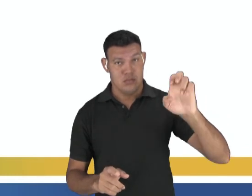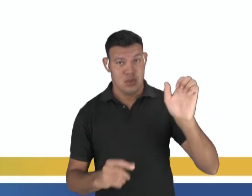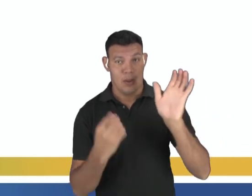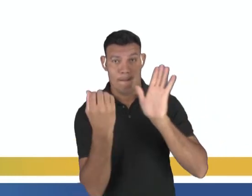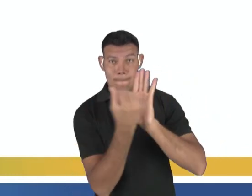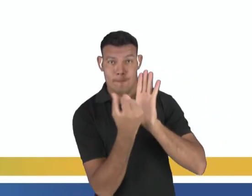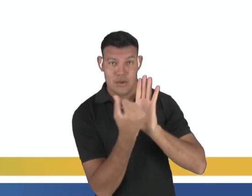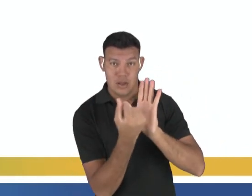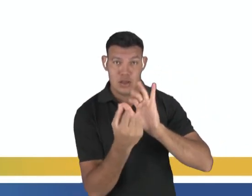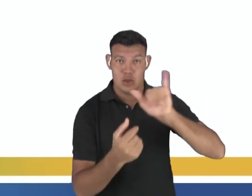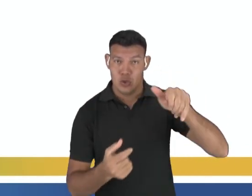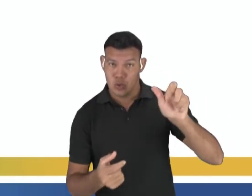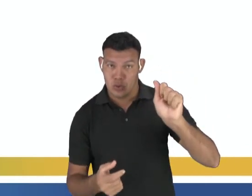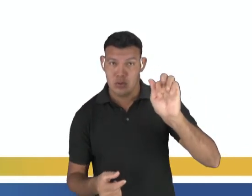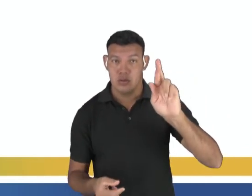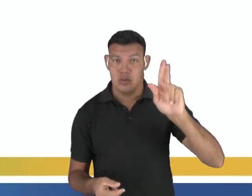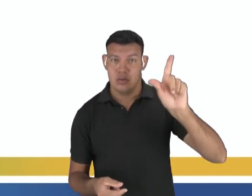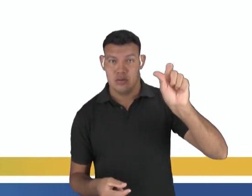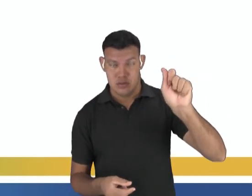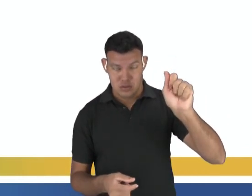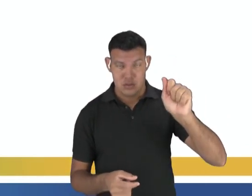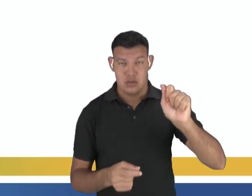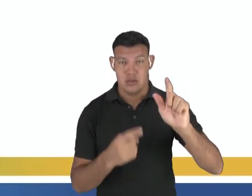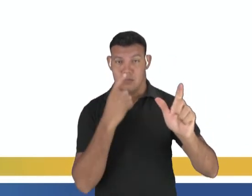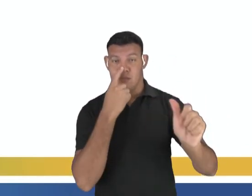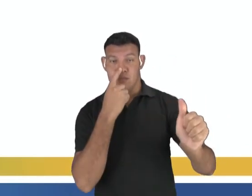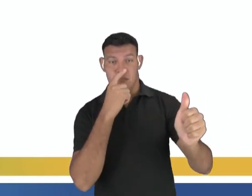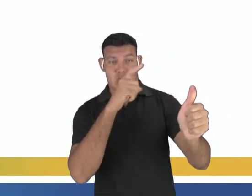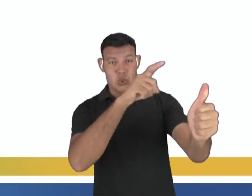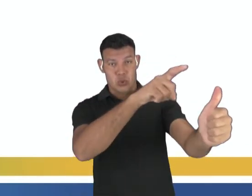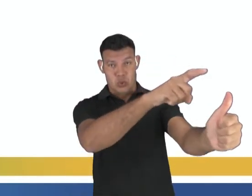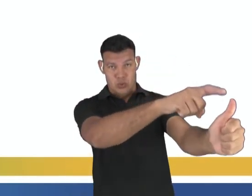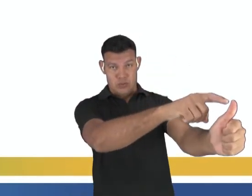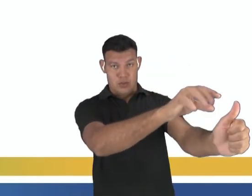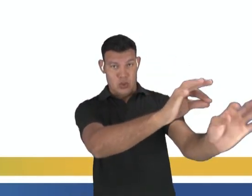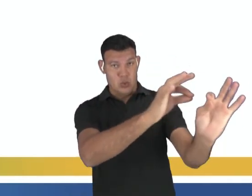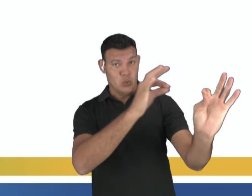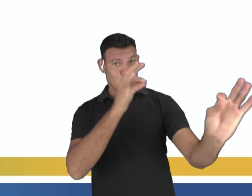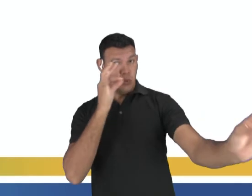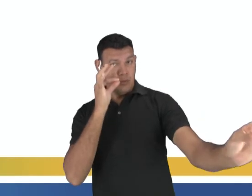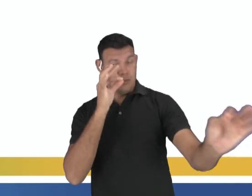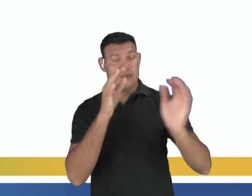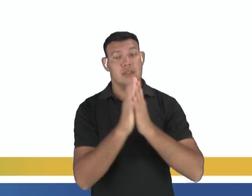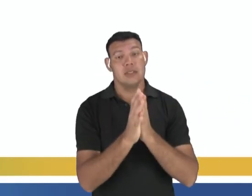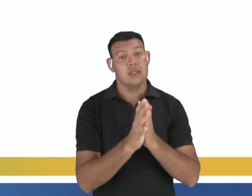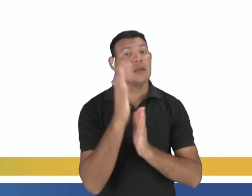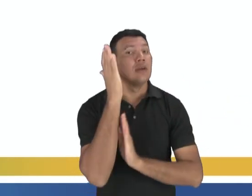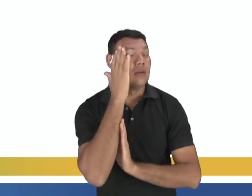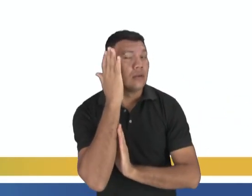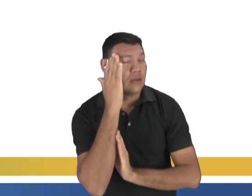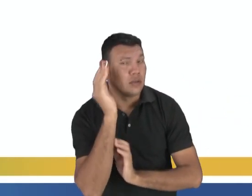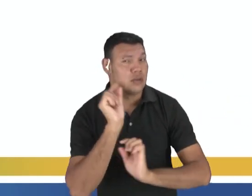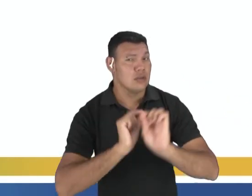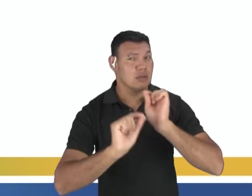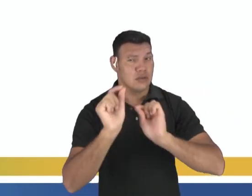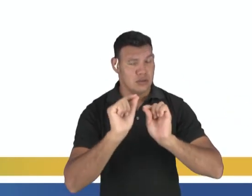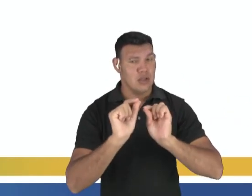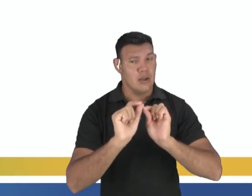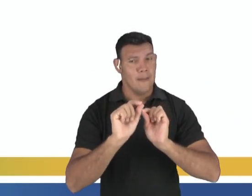distância entre o seu nariz e o Polegar do seu braço estendido sabes que uma jarda Vale aproximadamente